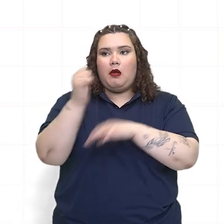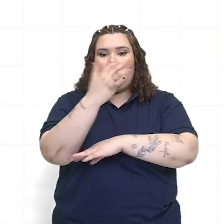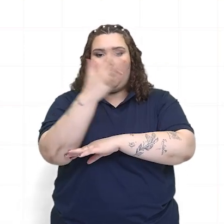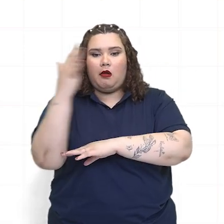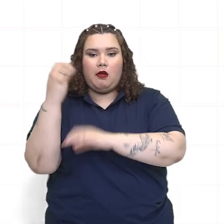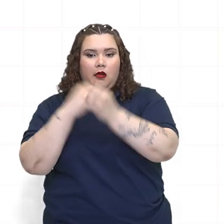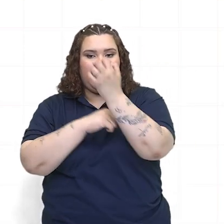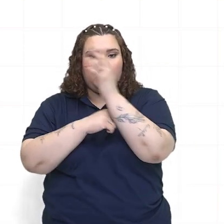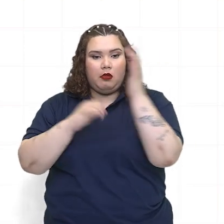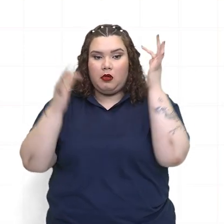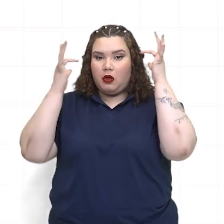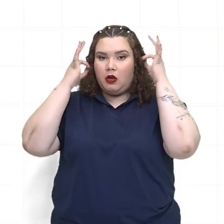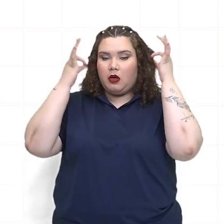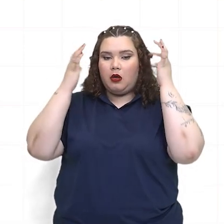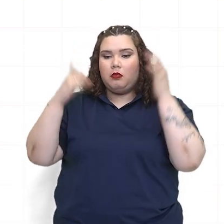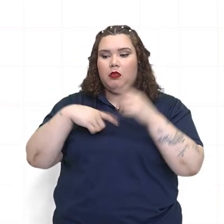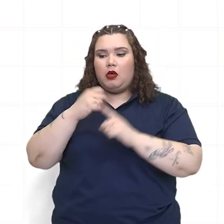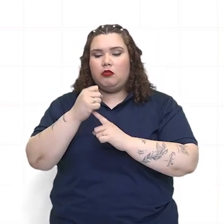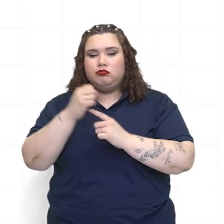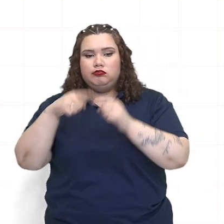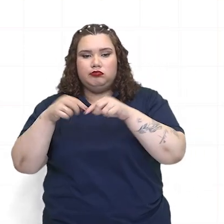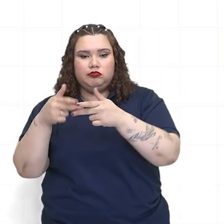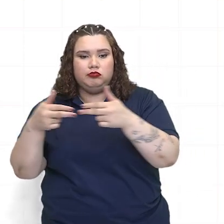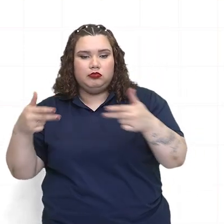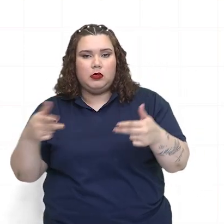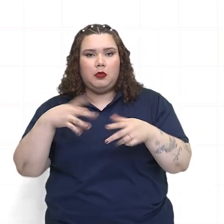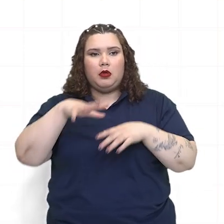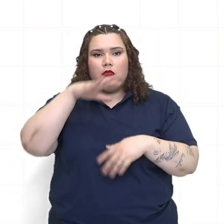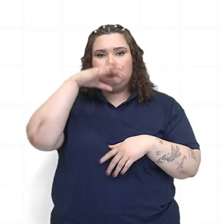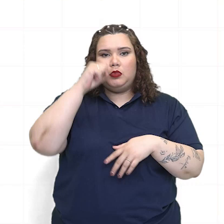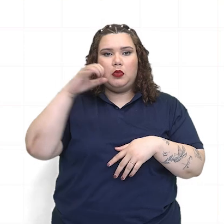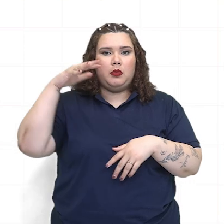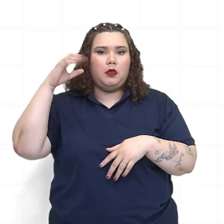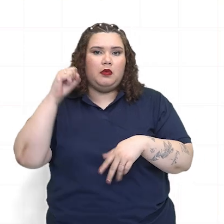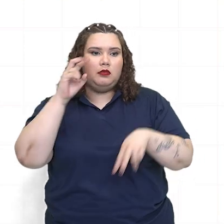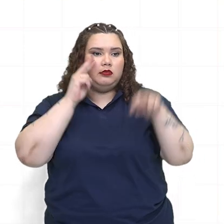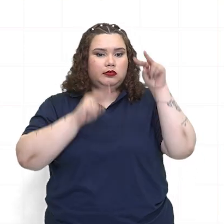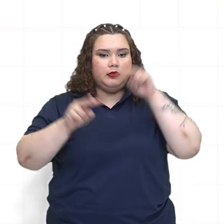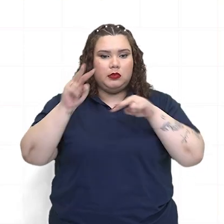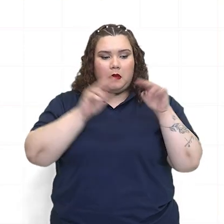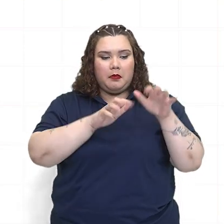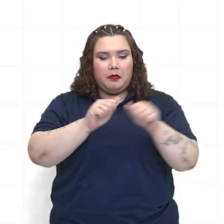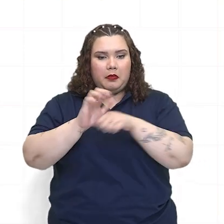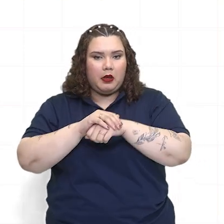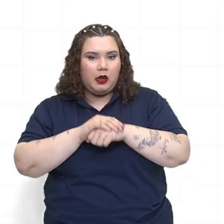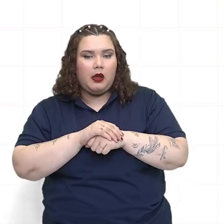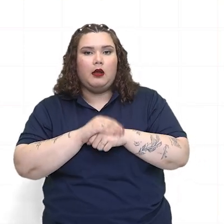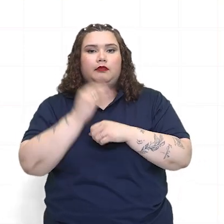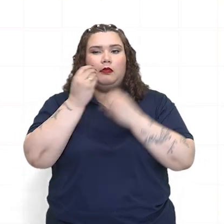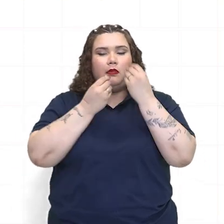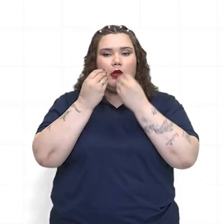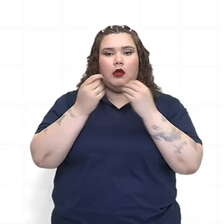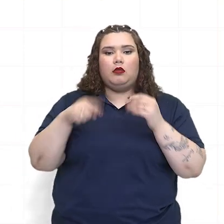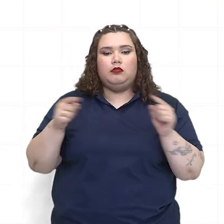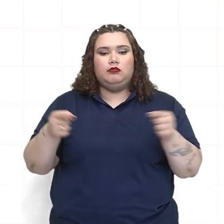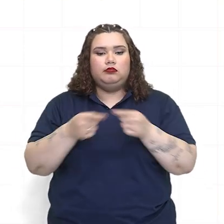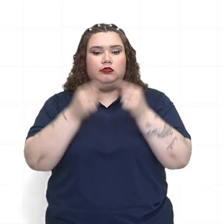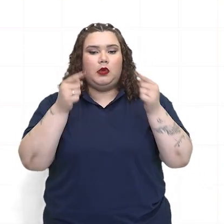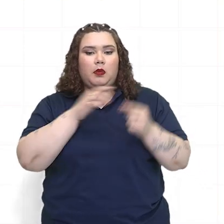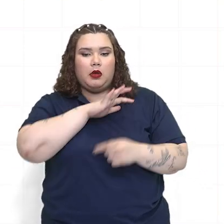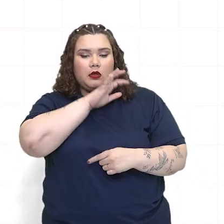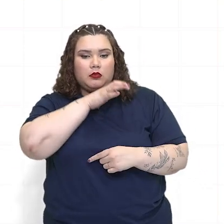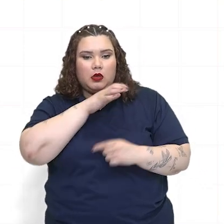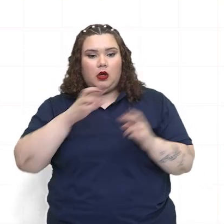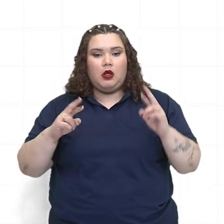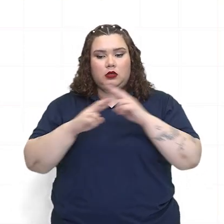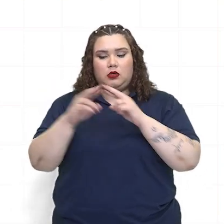de árvores, os cabelos às ervas, os sentidos aos animais. As etapas da vida são 6,